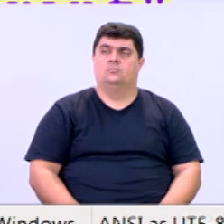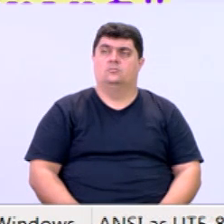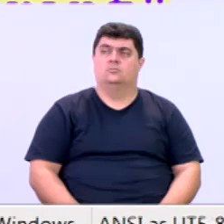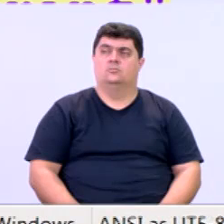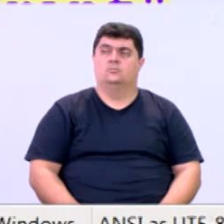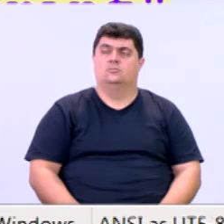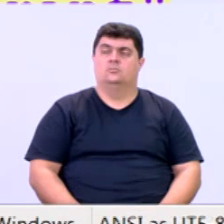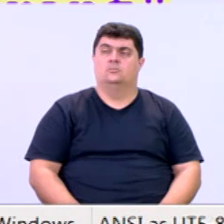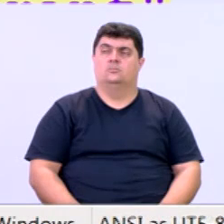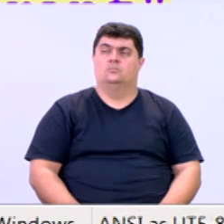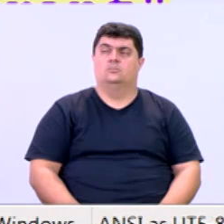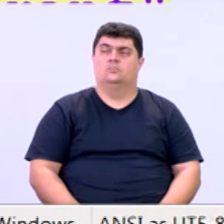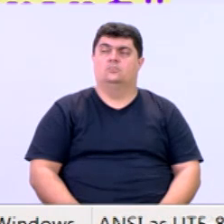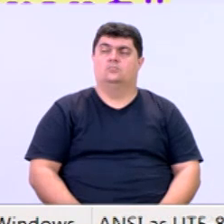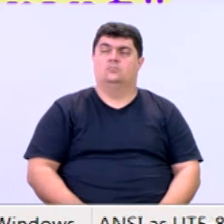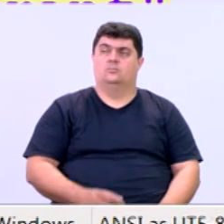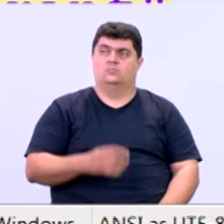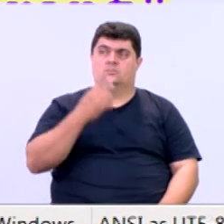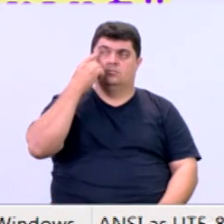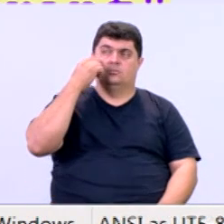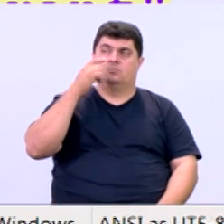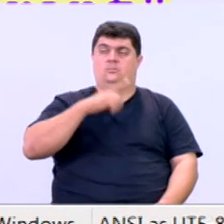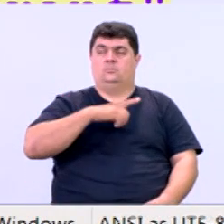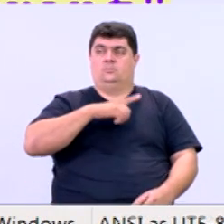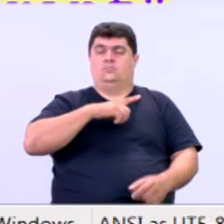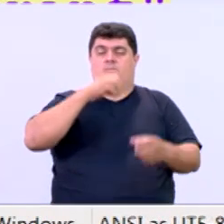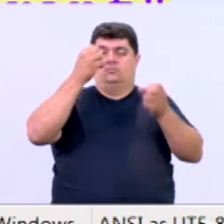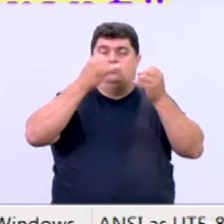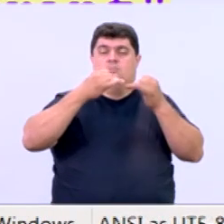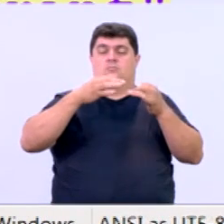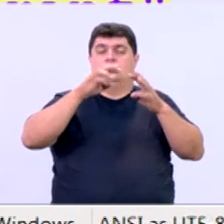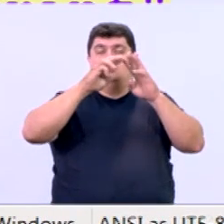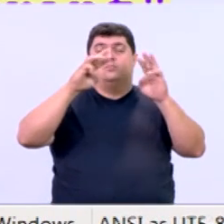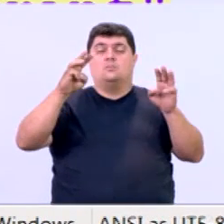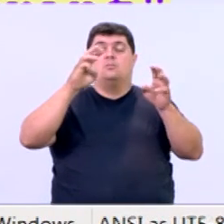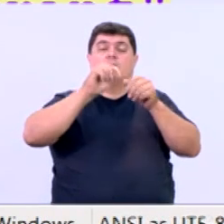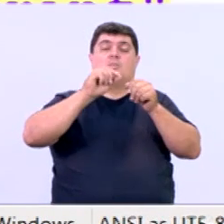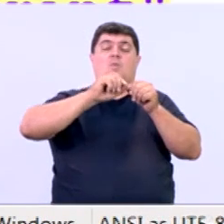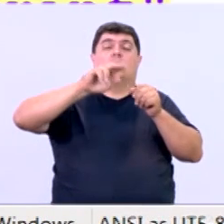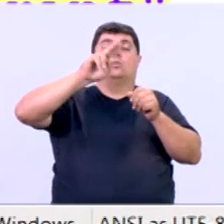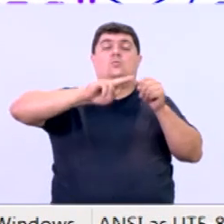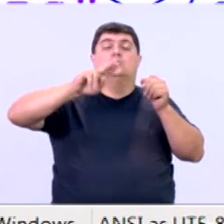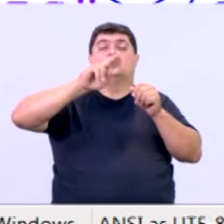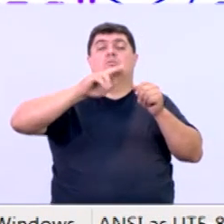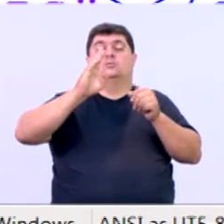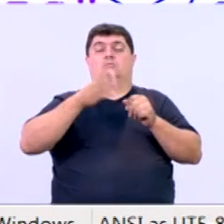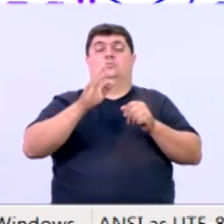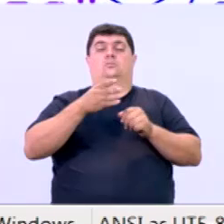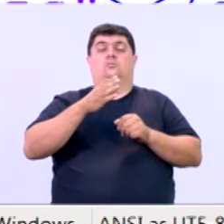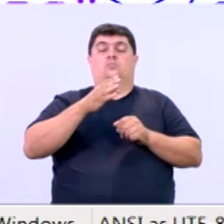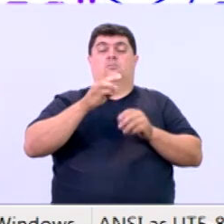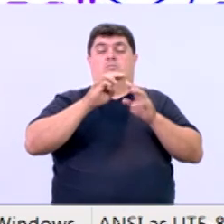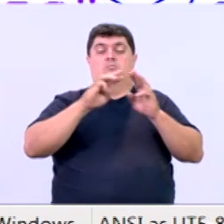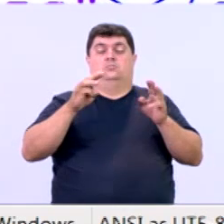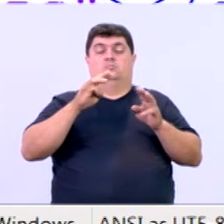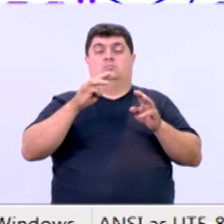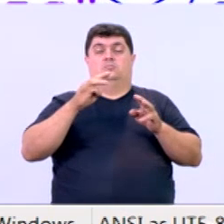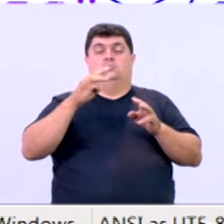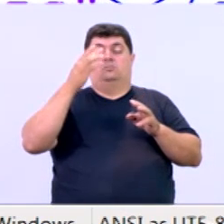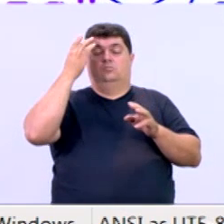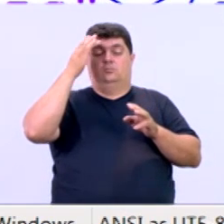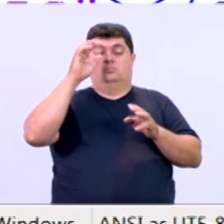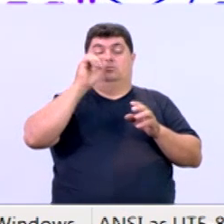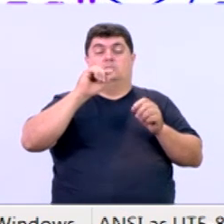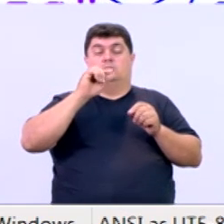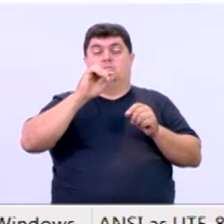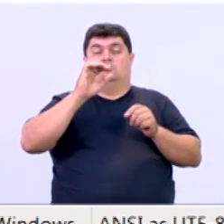Então, muito bem. Falamos o que a nossa página, o nosso formulário está usando. Nossa página, nós não sabemos que ainda é formulário,